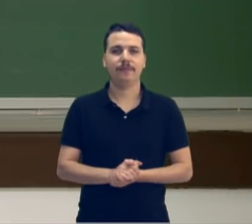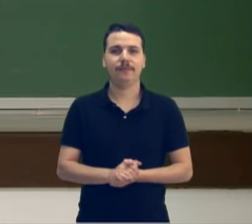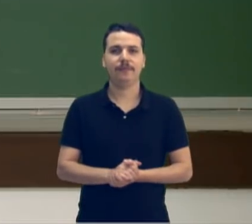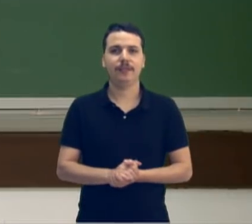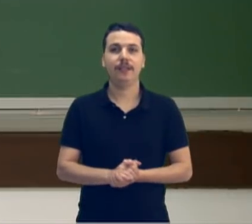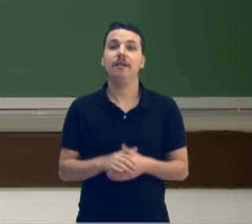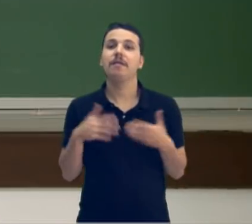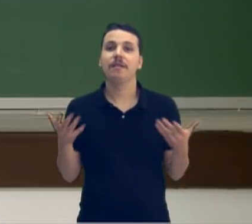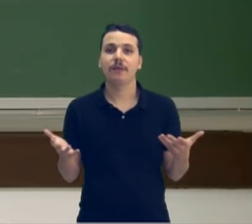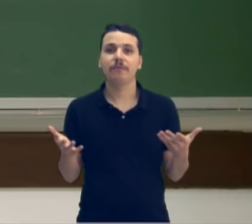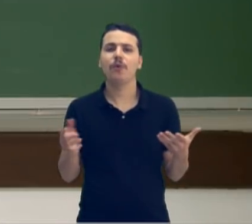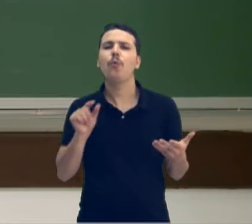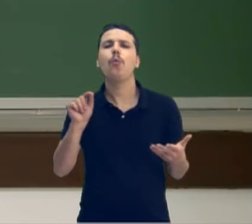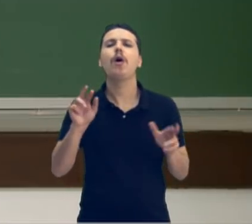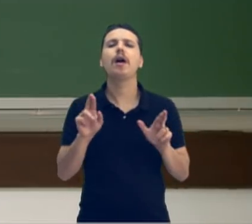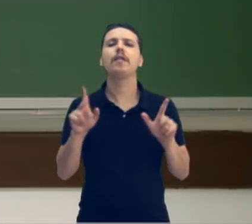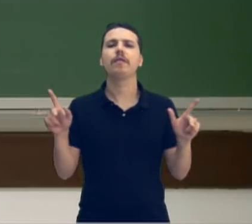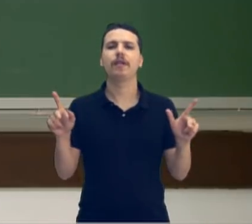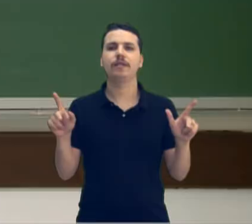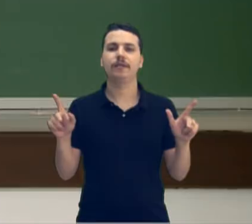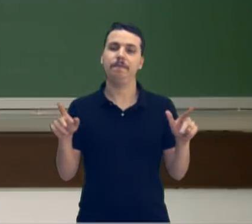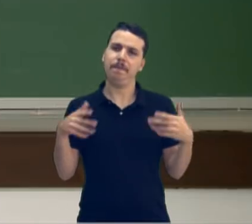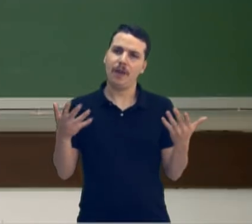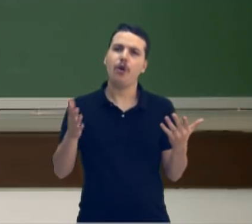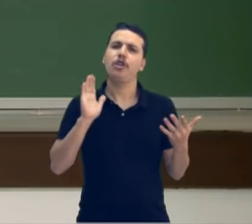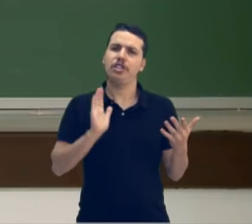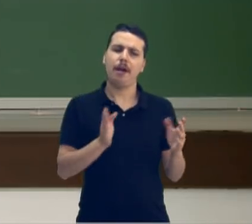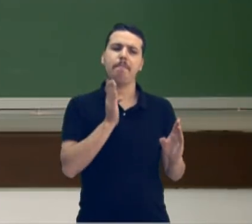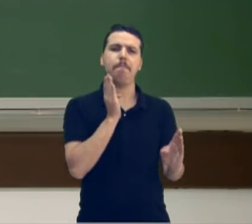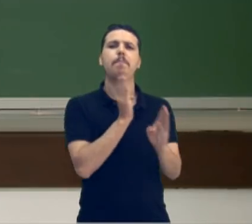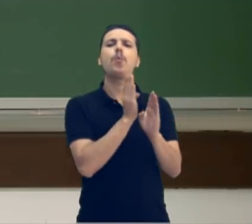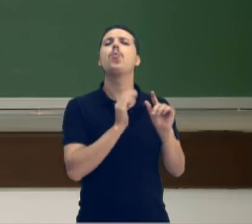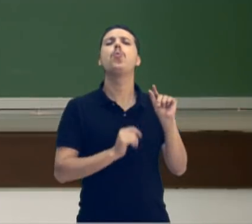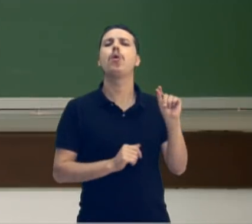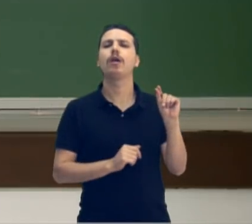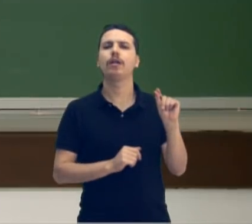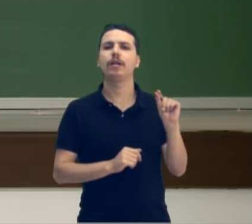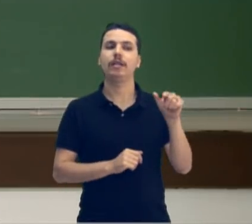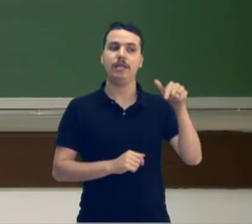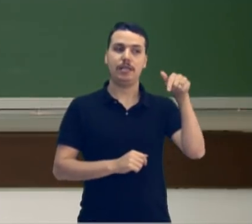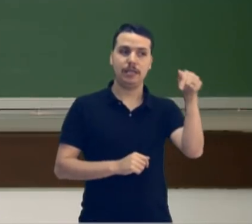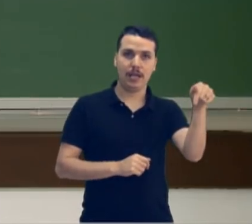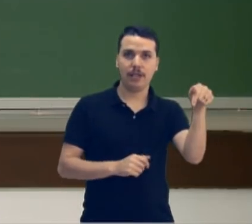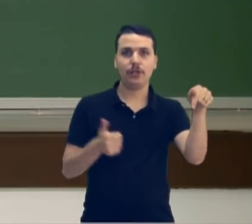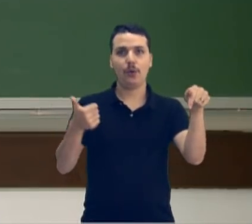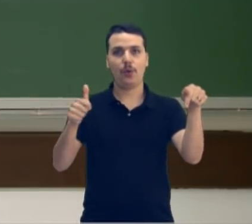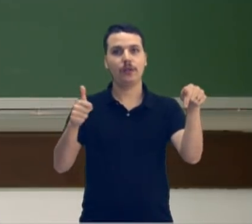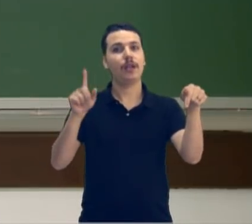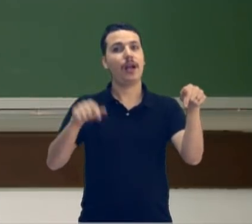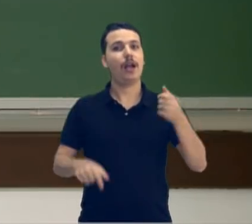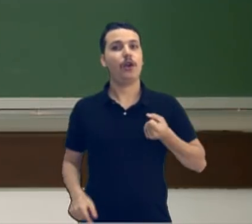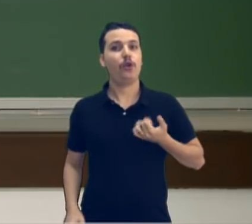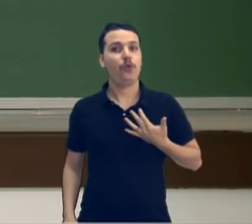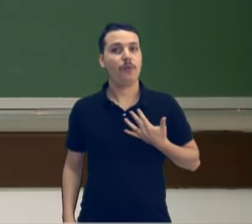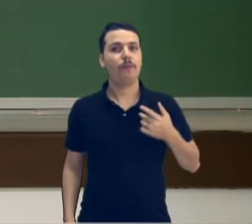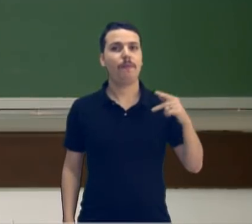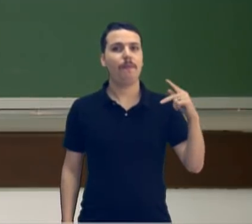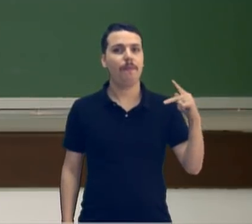E aí, o que tem de diferente? Bom, eu já identifiquei o quê? Que o 7 e o 11 são